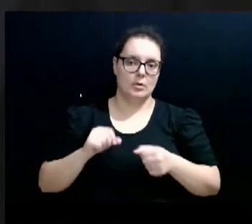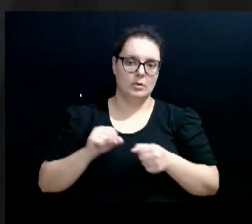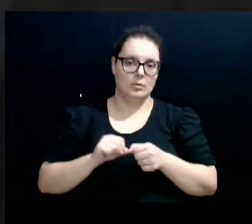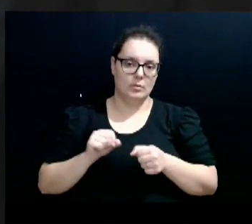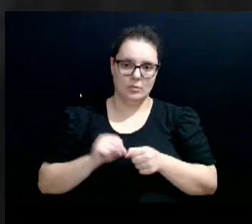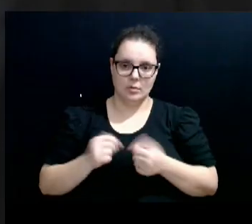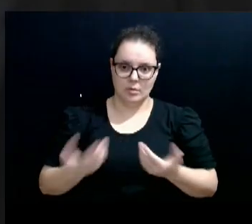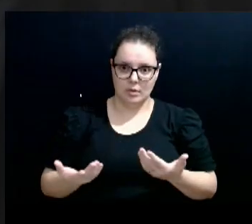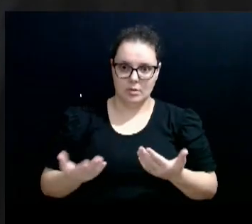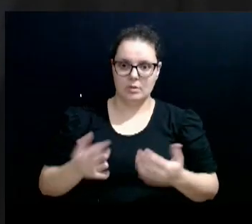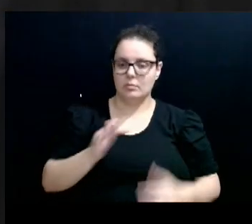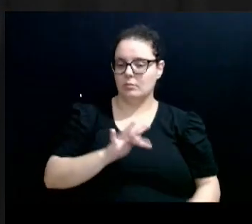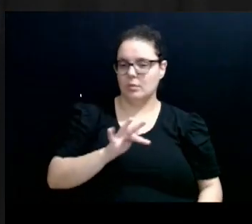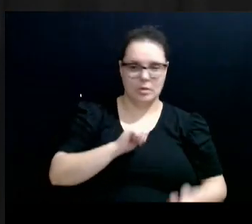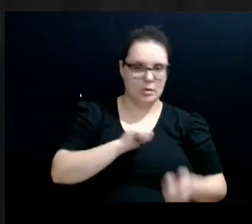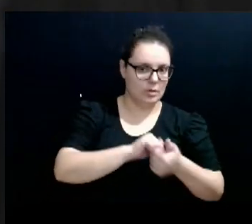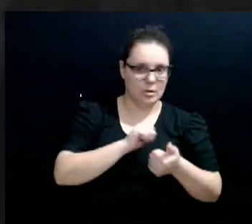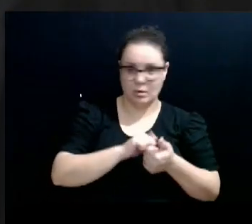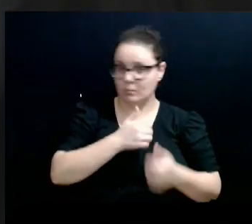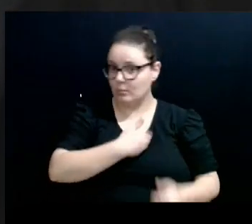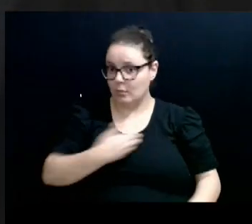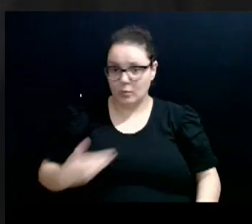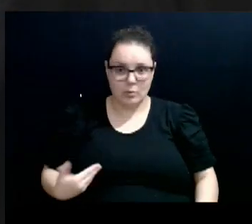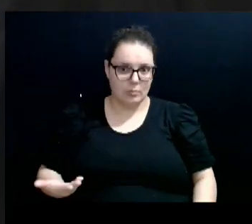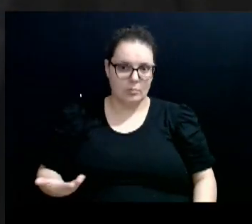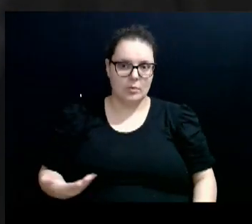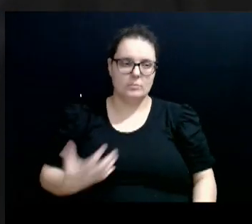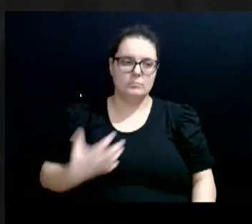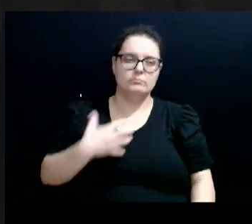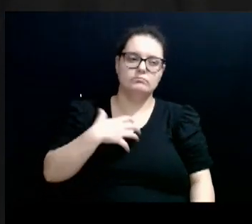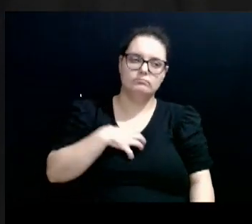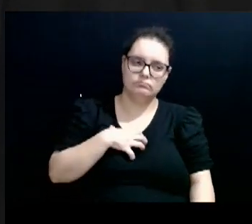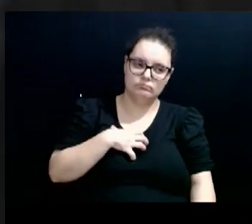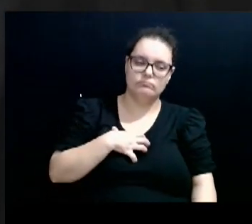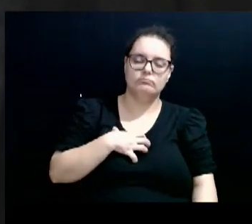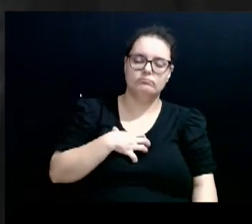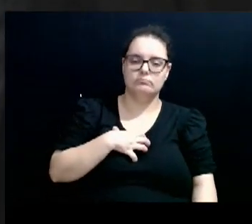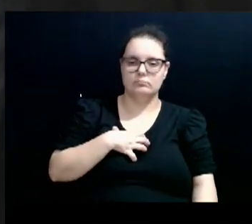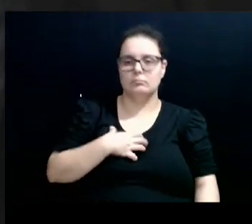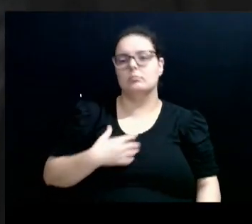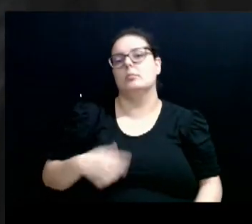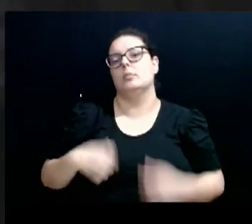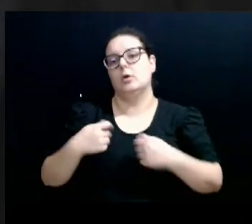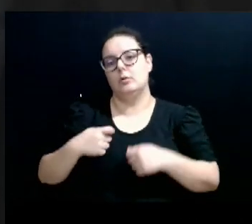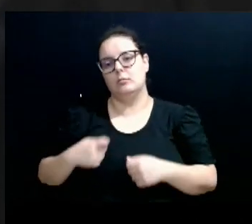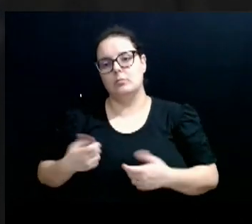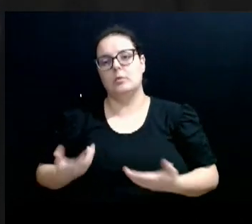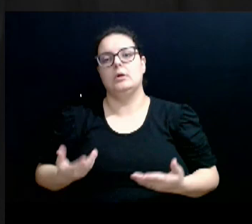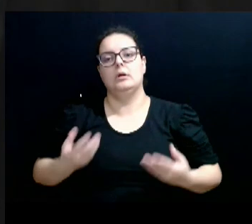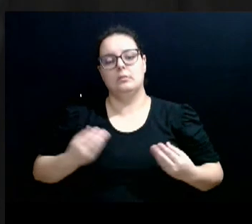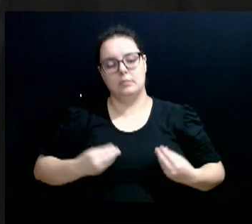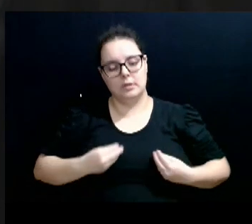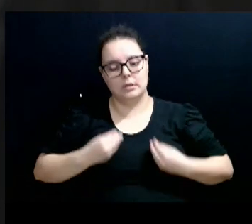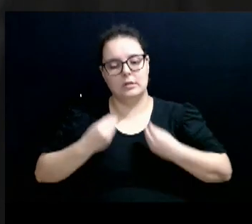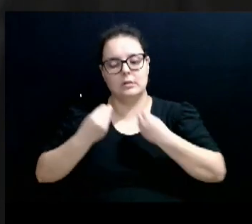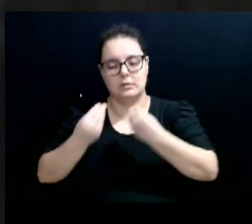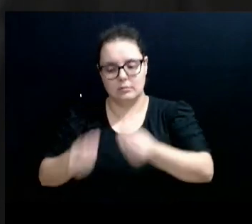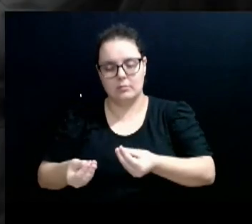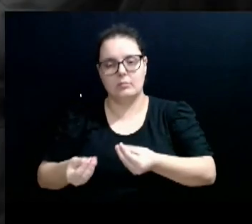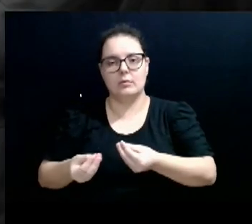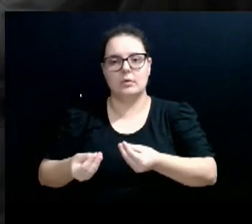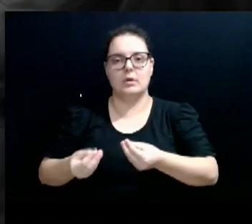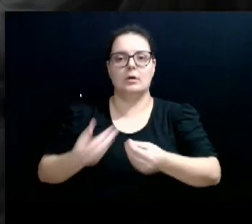qualidade pública. Então eu me sentia que eu tinha que também pagar aquele investimento que o governo fez em mim. Tanto